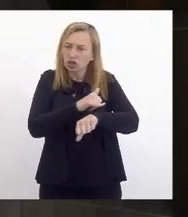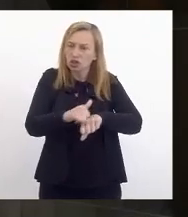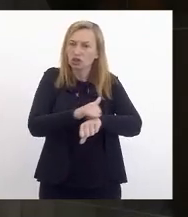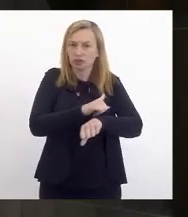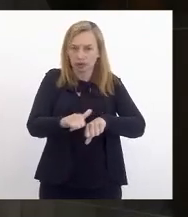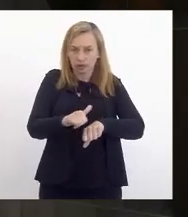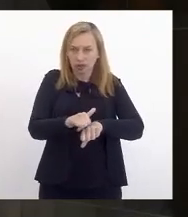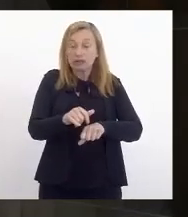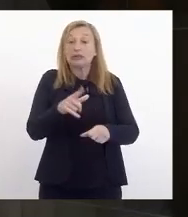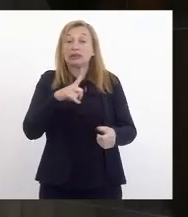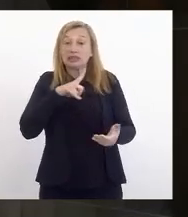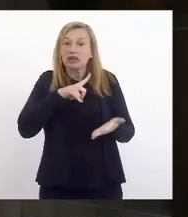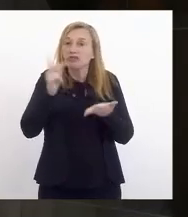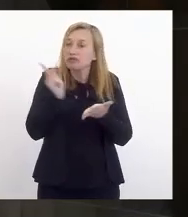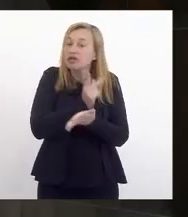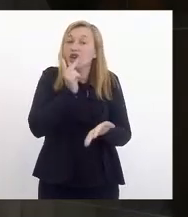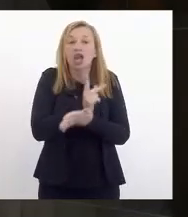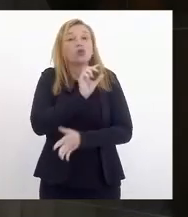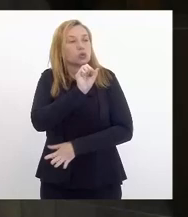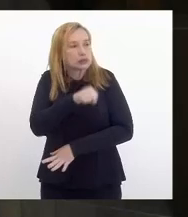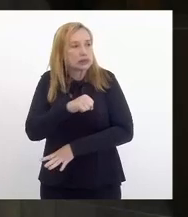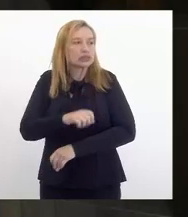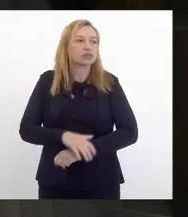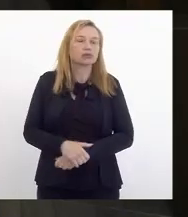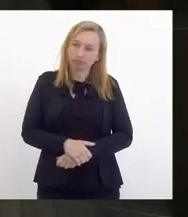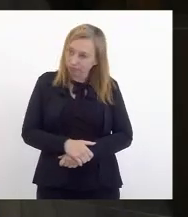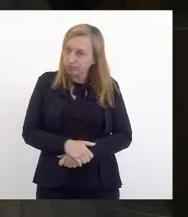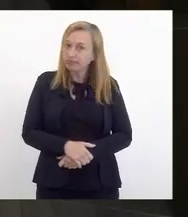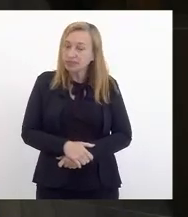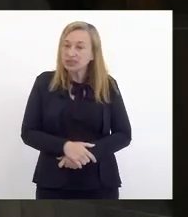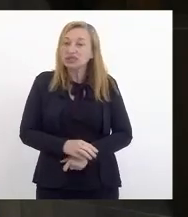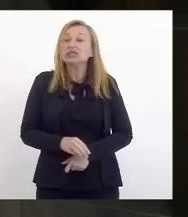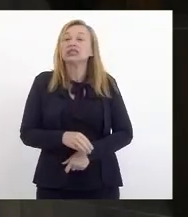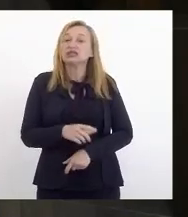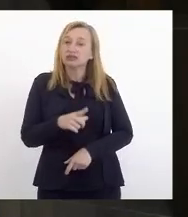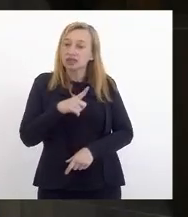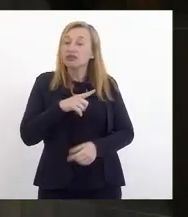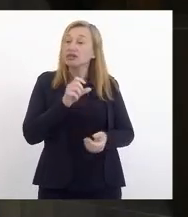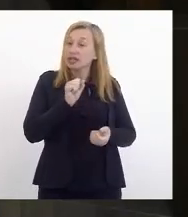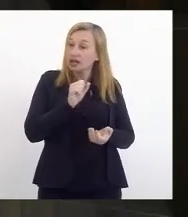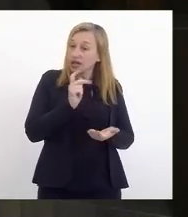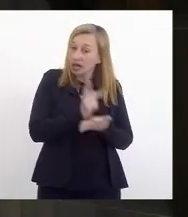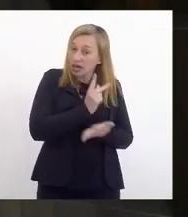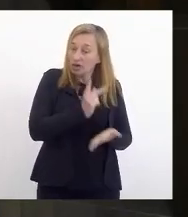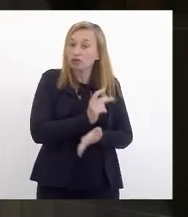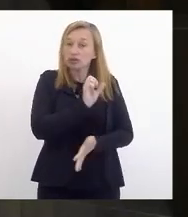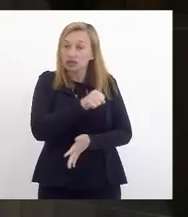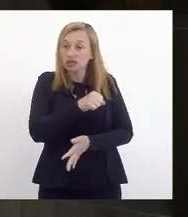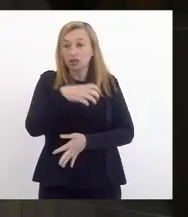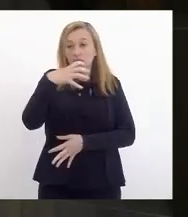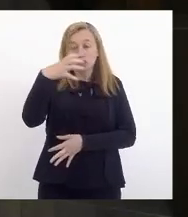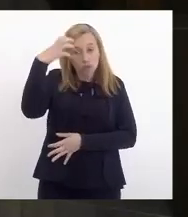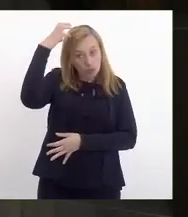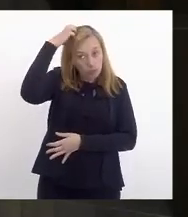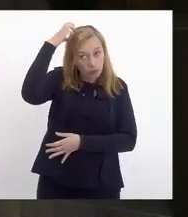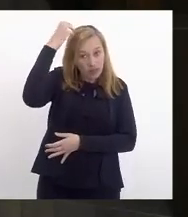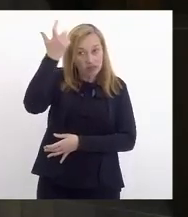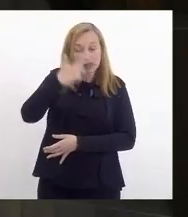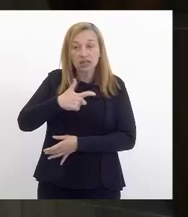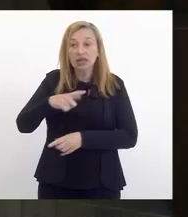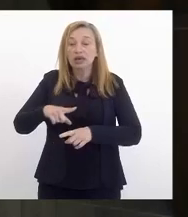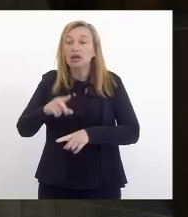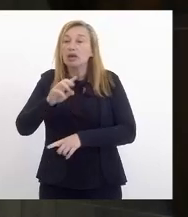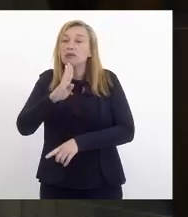cometeu erros, sim. E quem cometeu erros, que seja punido. Mas bilhões